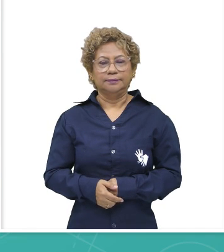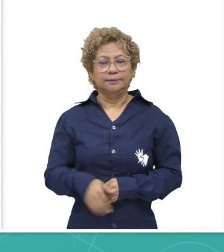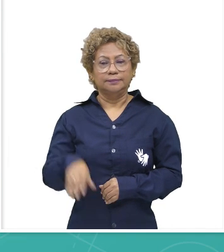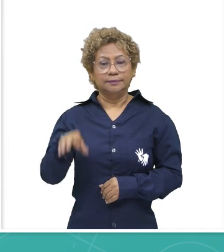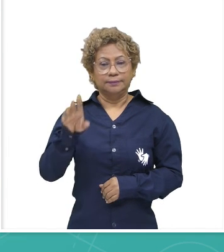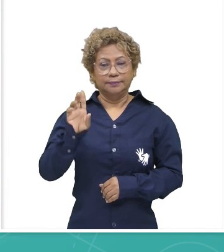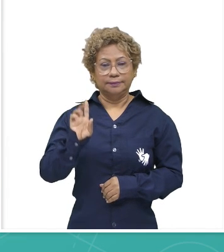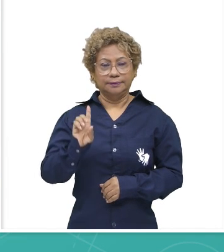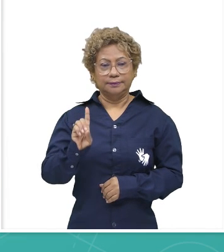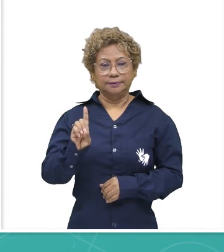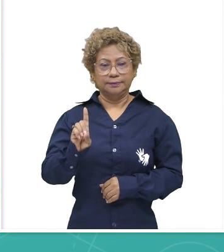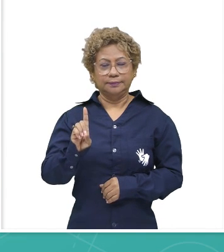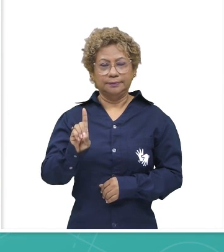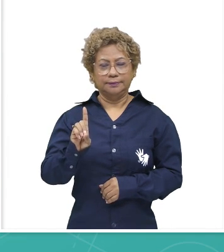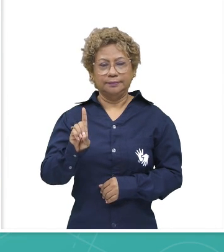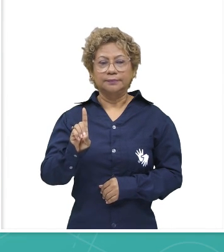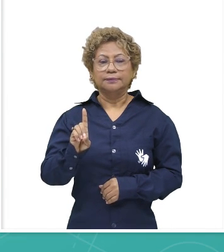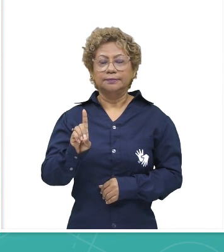expansibilidade.